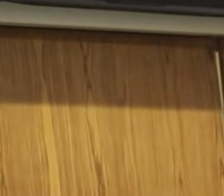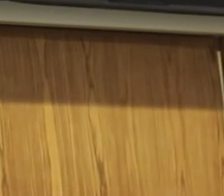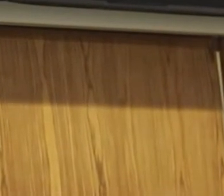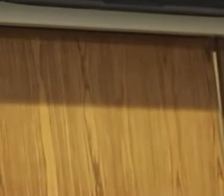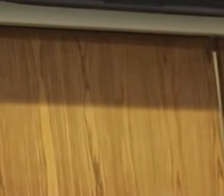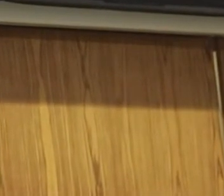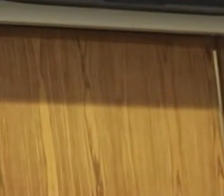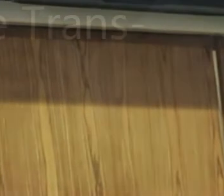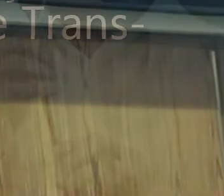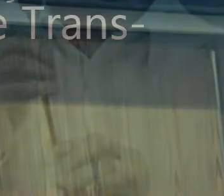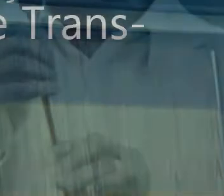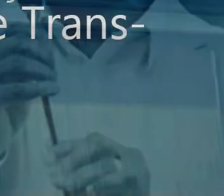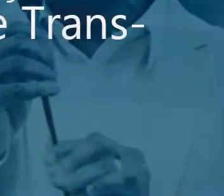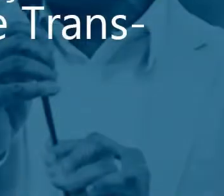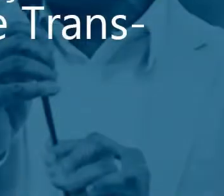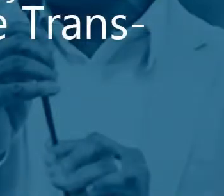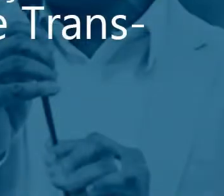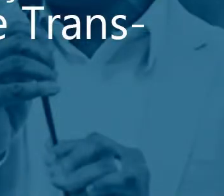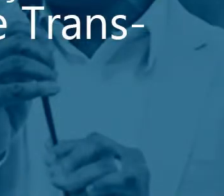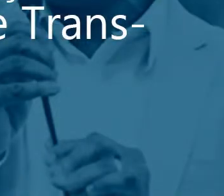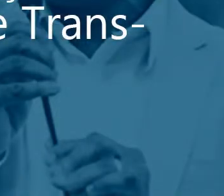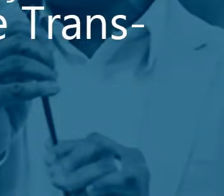por 14 votos.